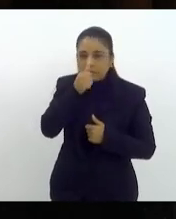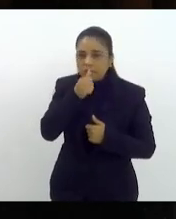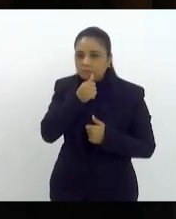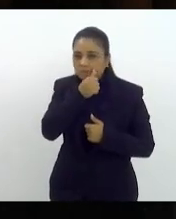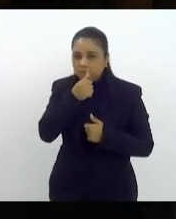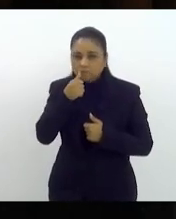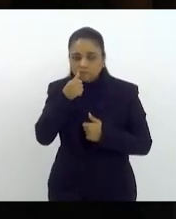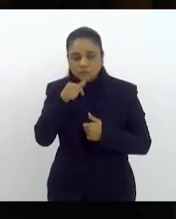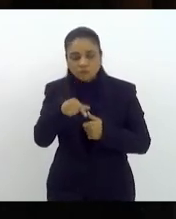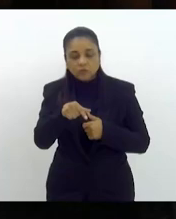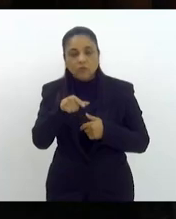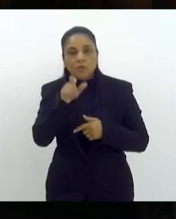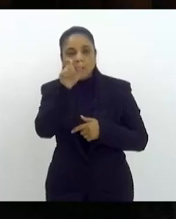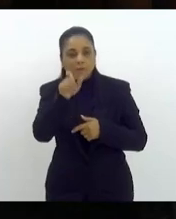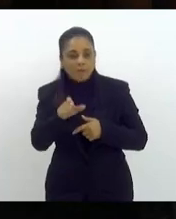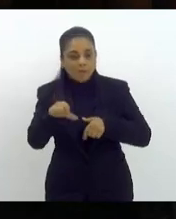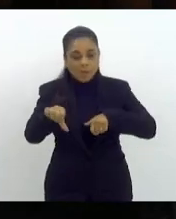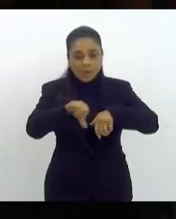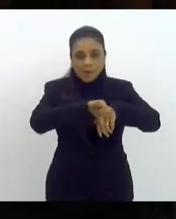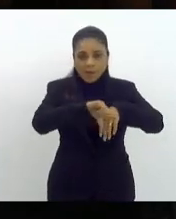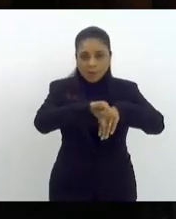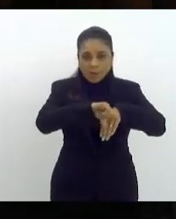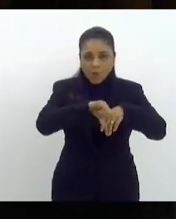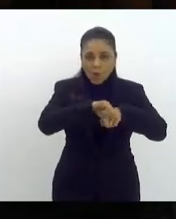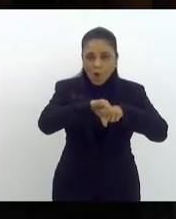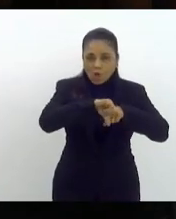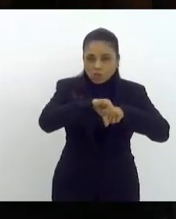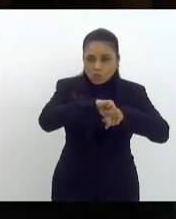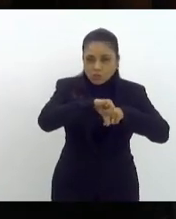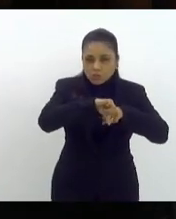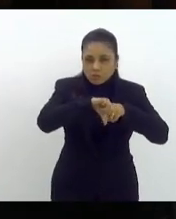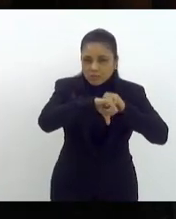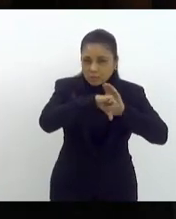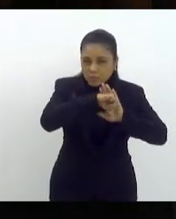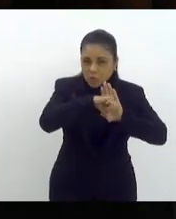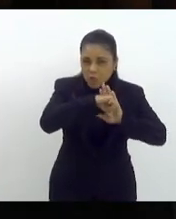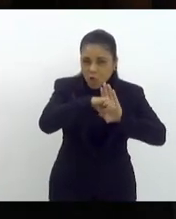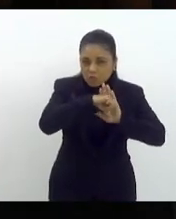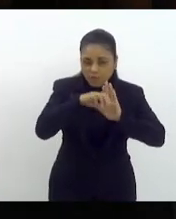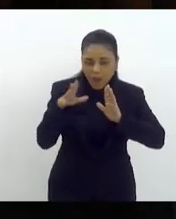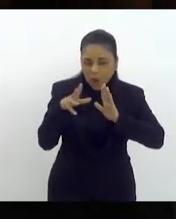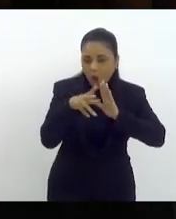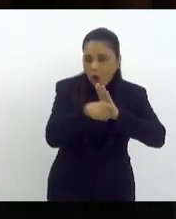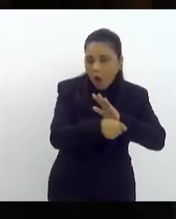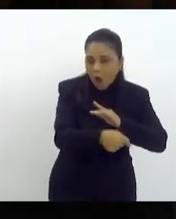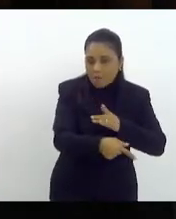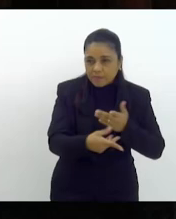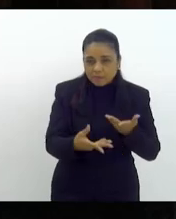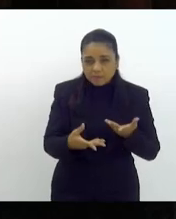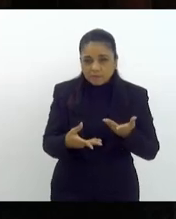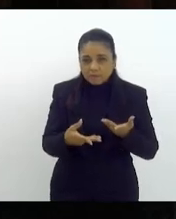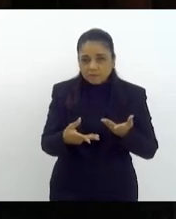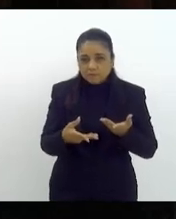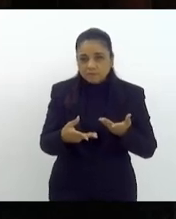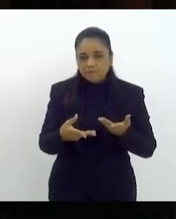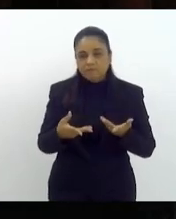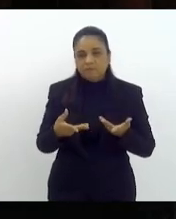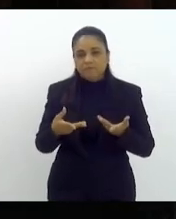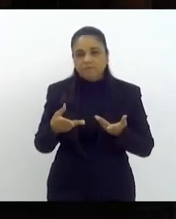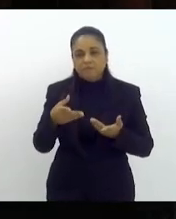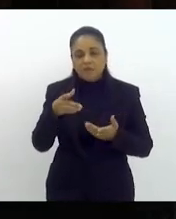o criminoso delinquente furtando os seus pertencem seja ele